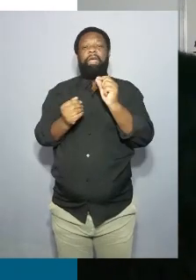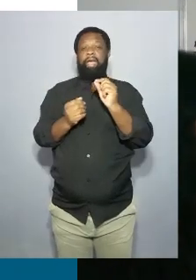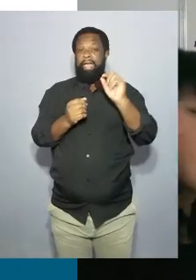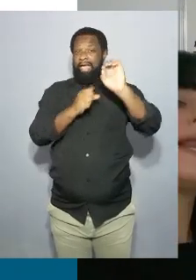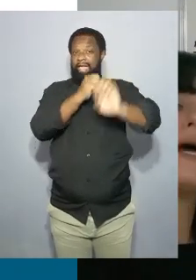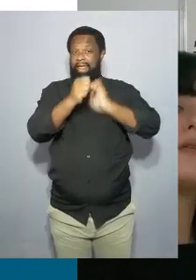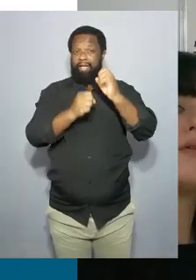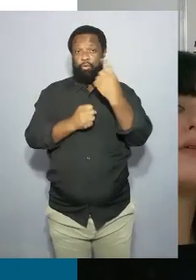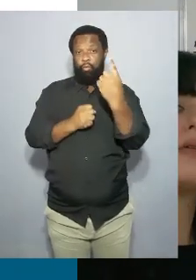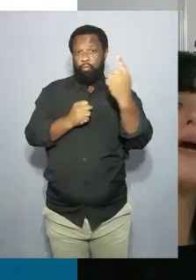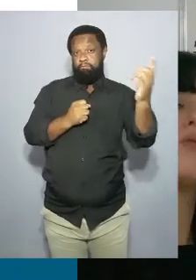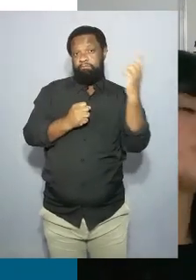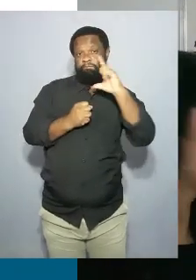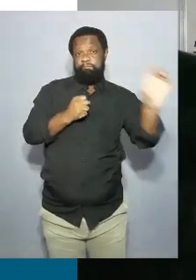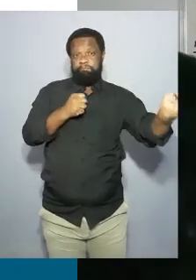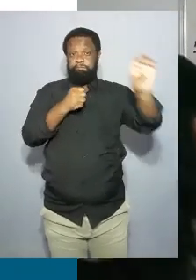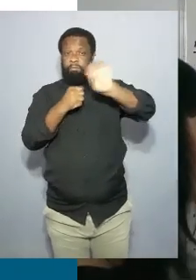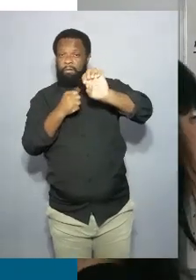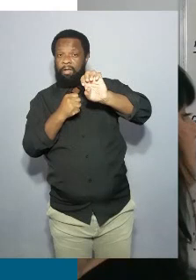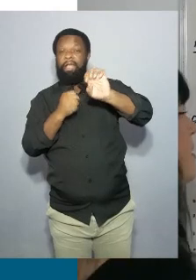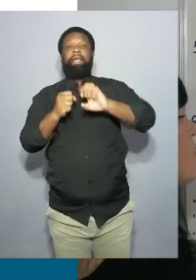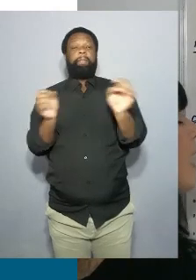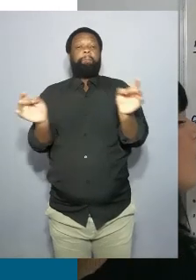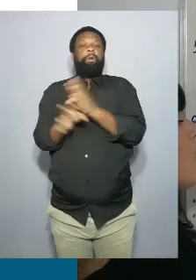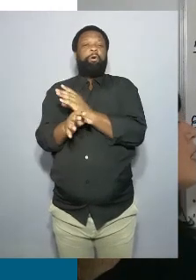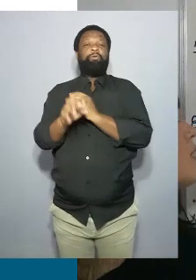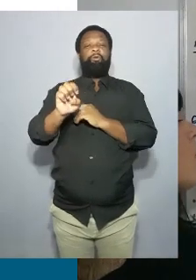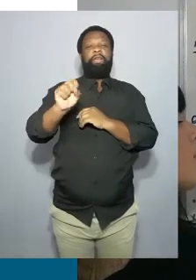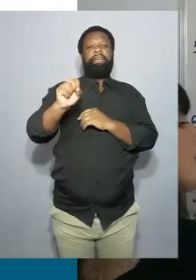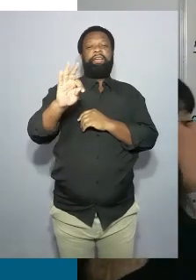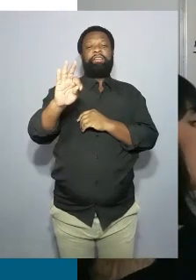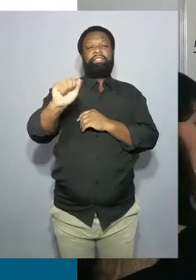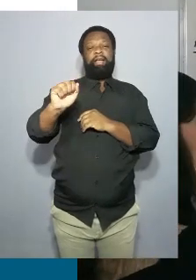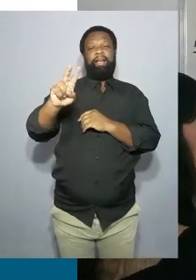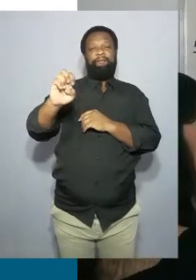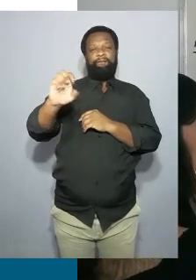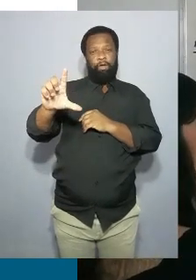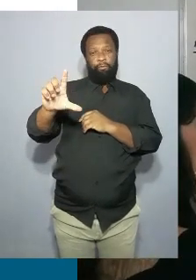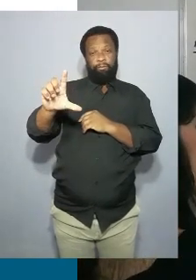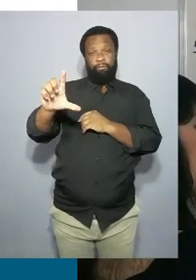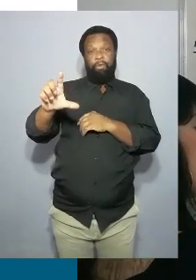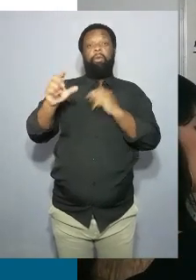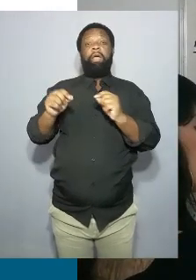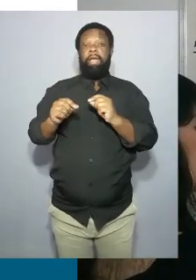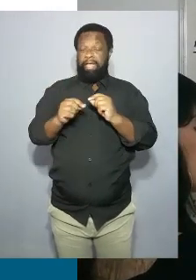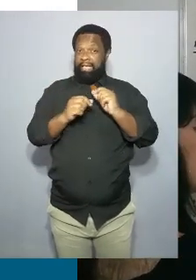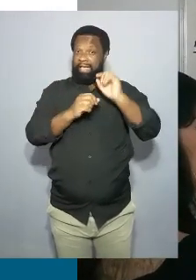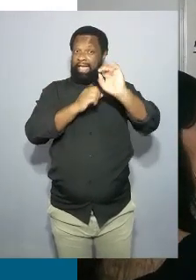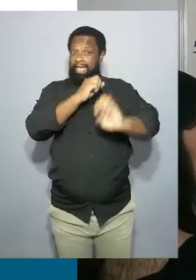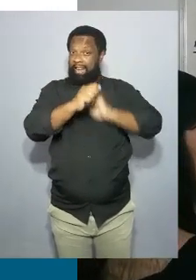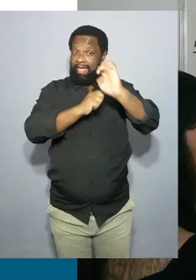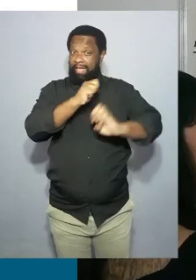ele ganha um elétron na última camada. Pessoal, como ele ganha um elétron e fica com 8 elétrons,